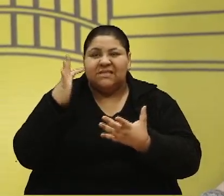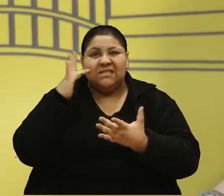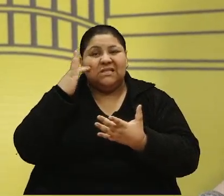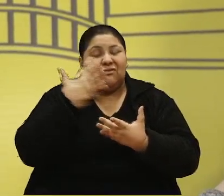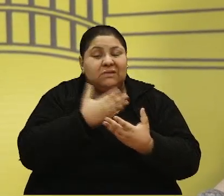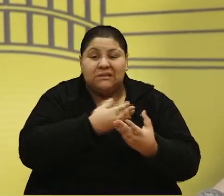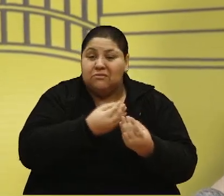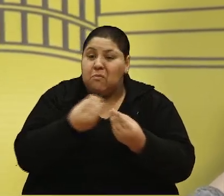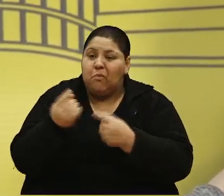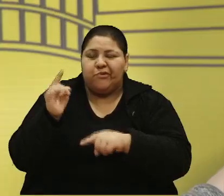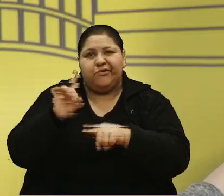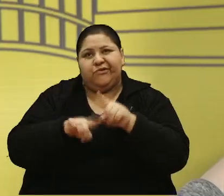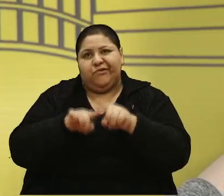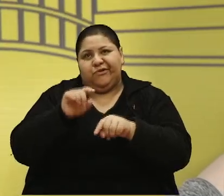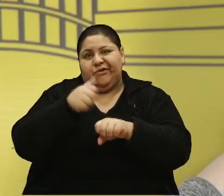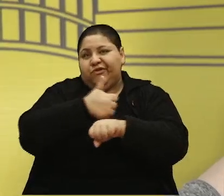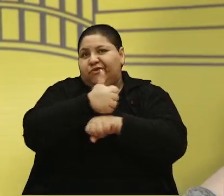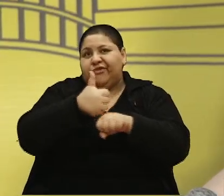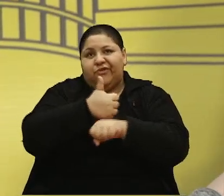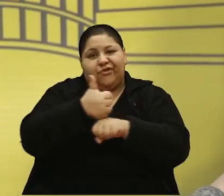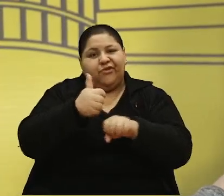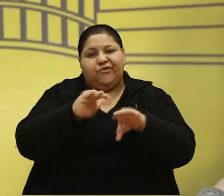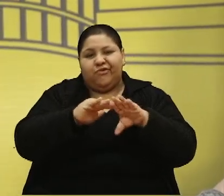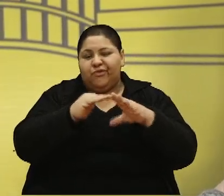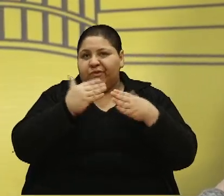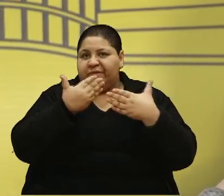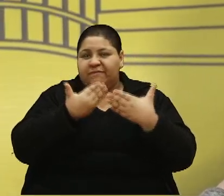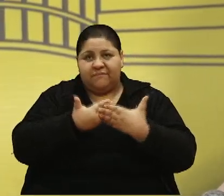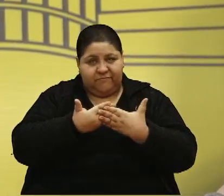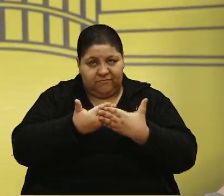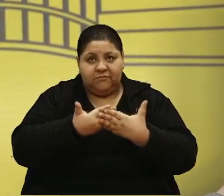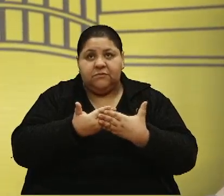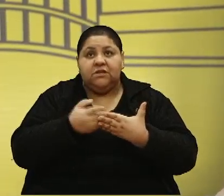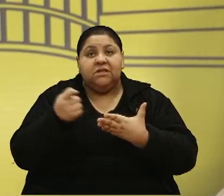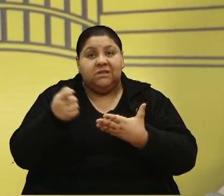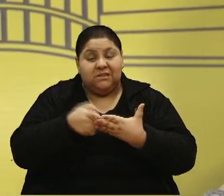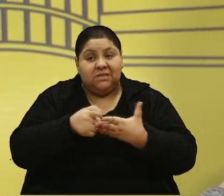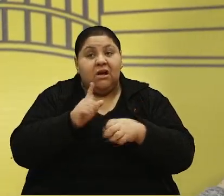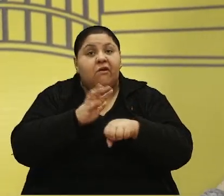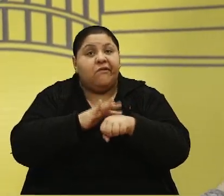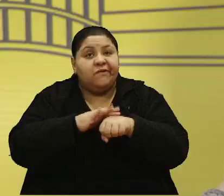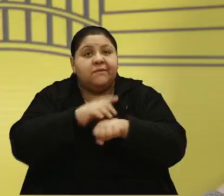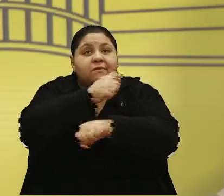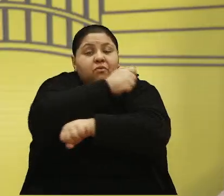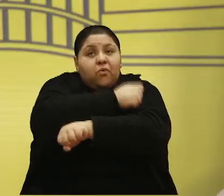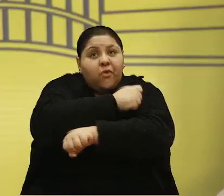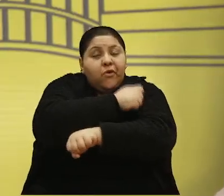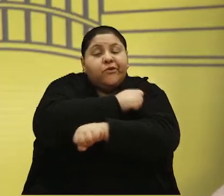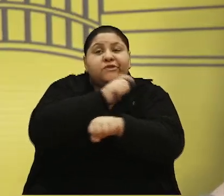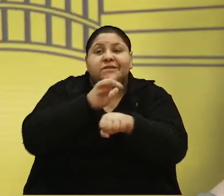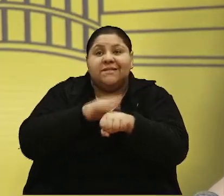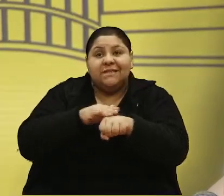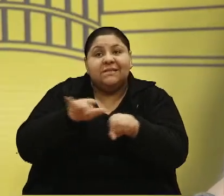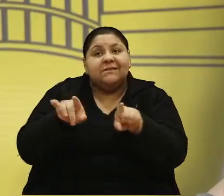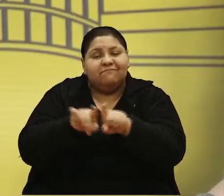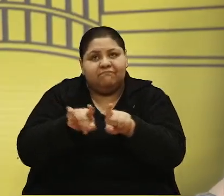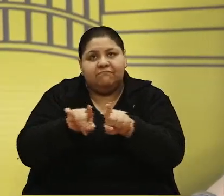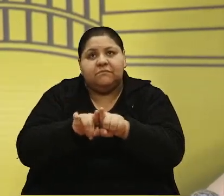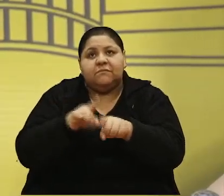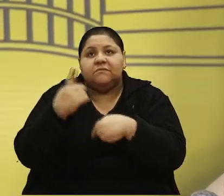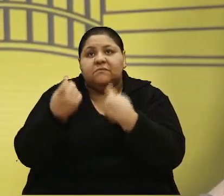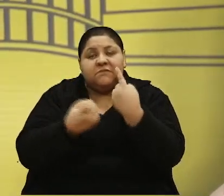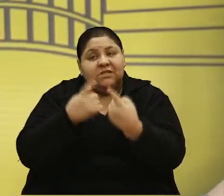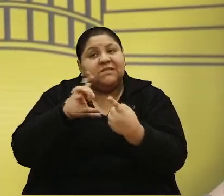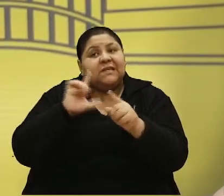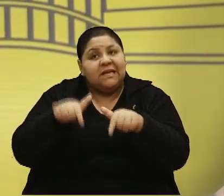muita coisa. Os profissionais das escolas estão doentes, os estudantes estão doentes, e alguma coisa